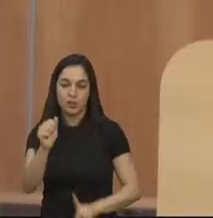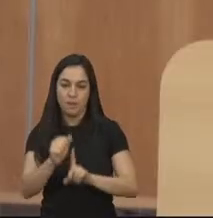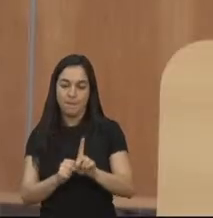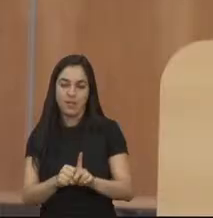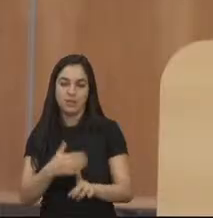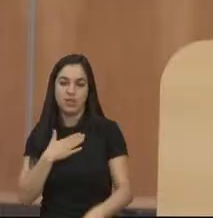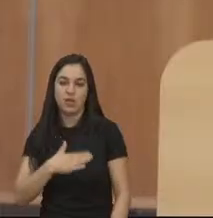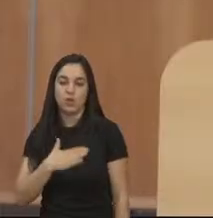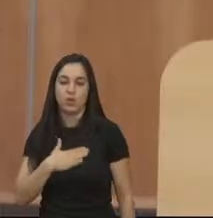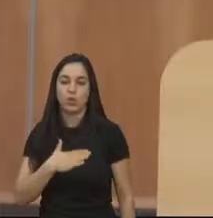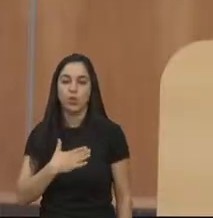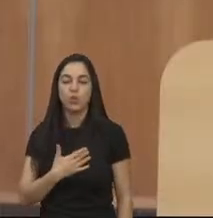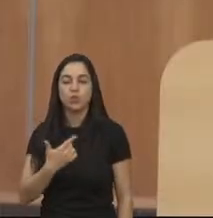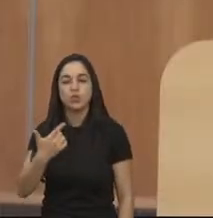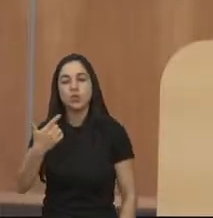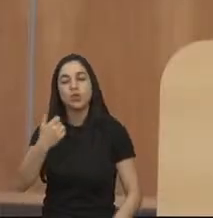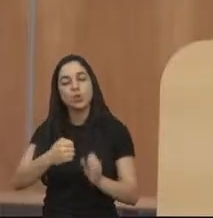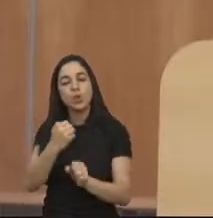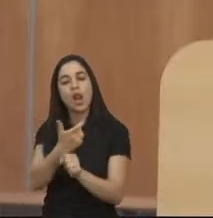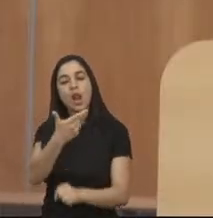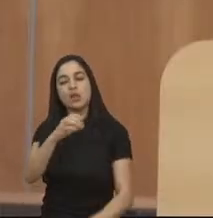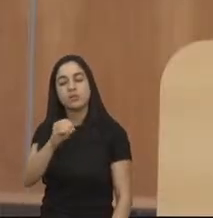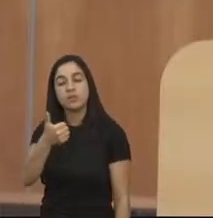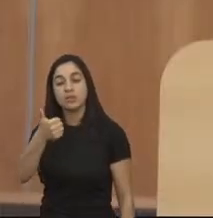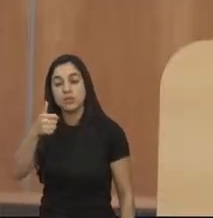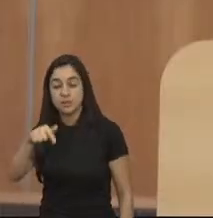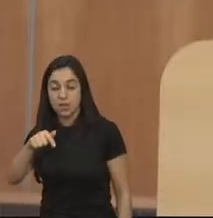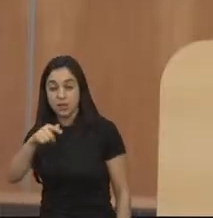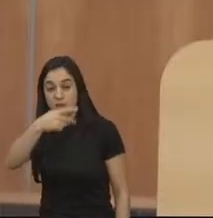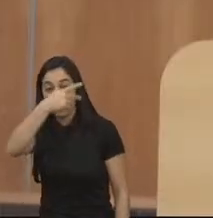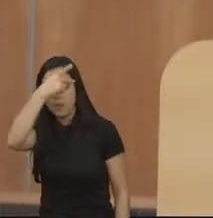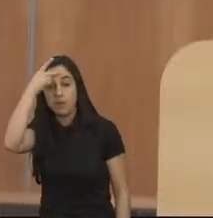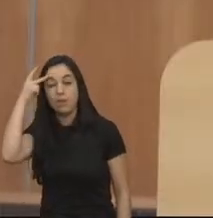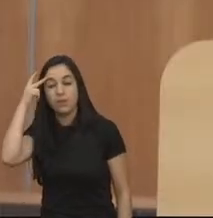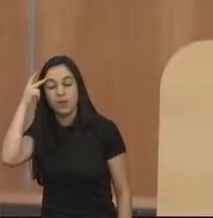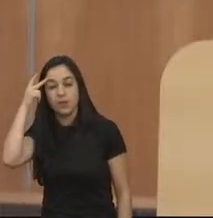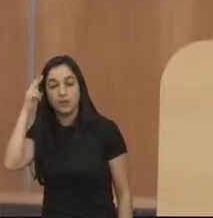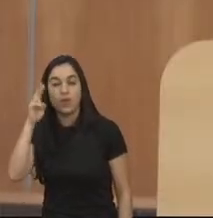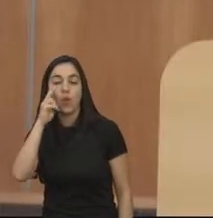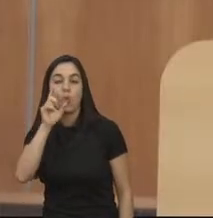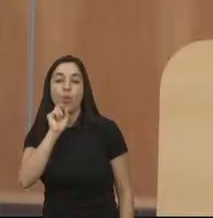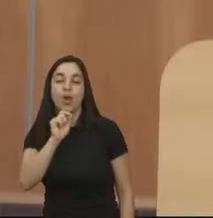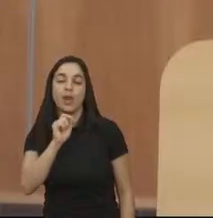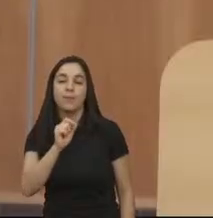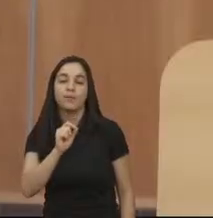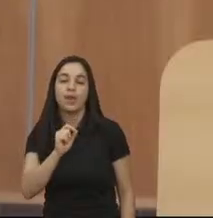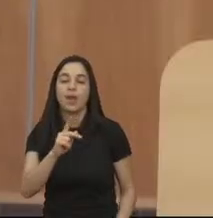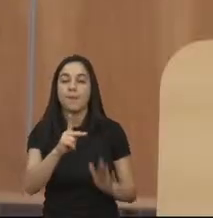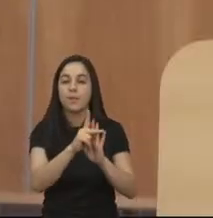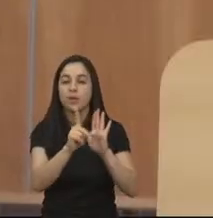24/8/2017. Quem estava aqui votou o projeto para rebaixação de guia.